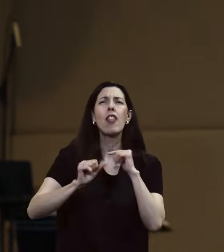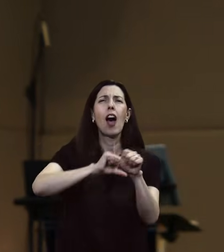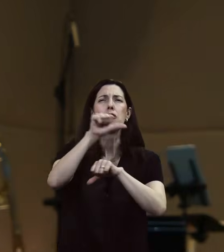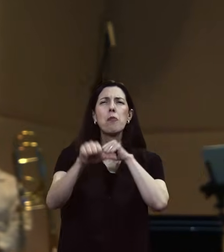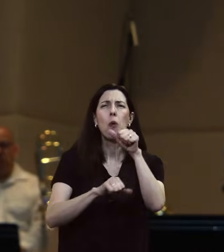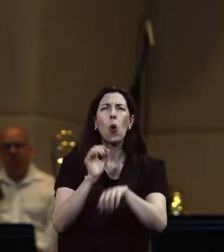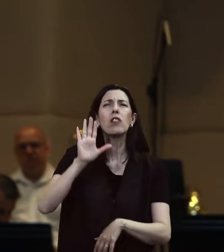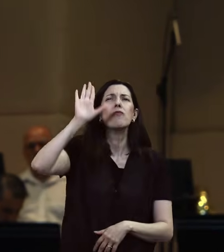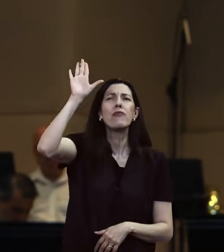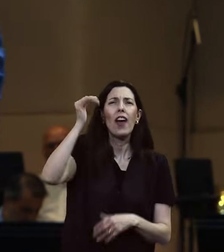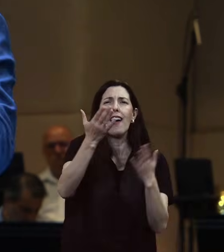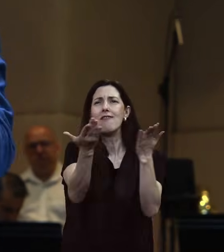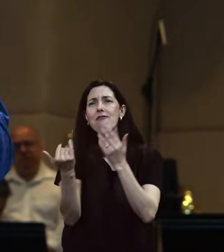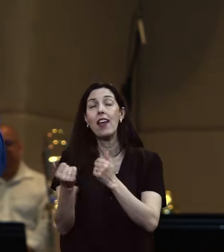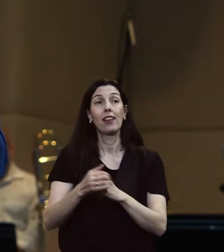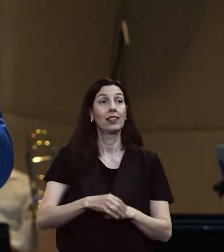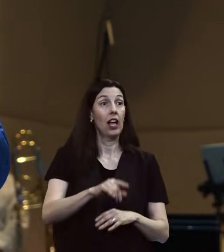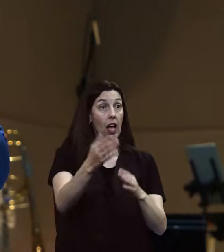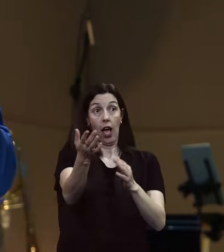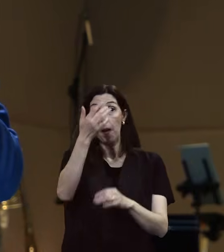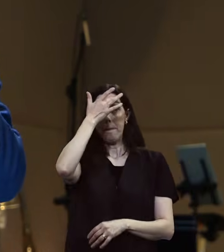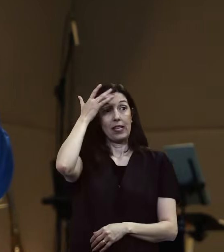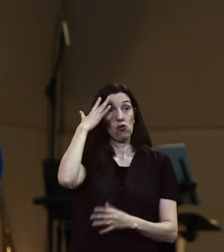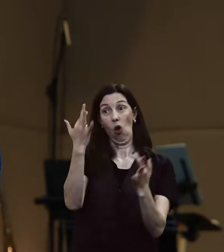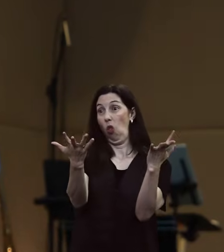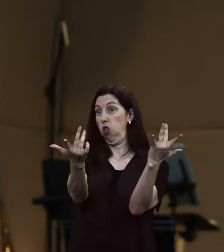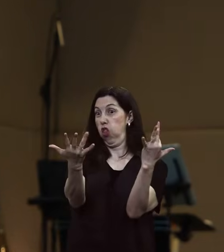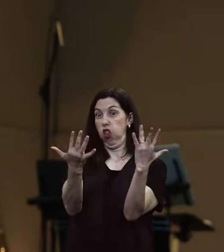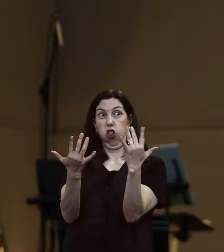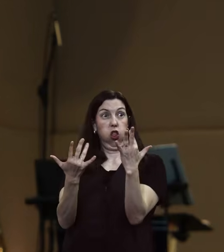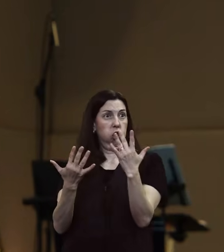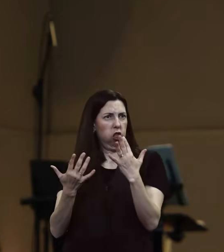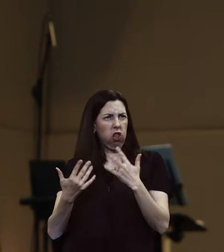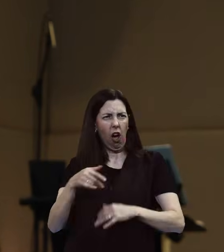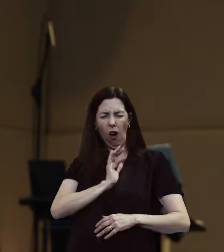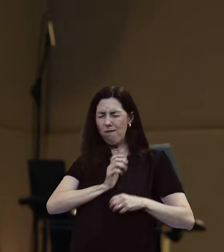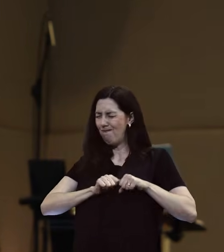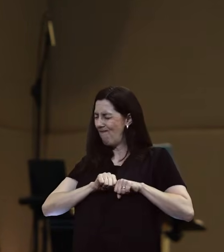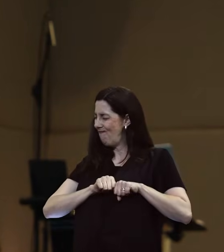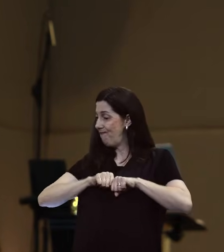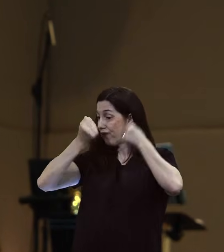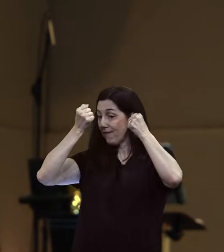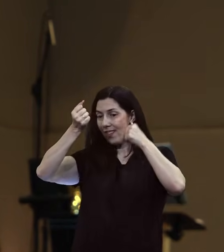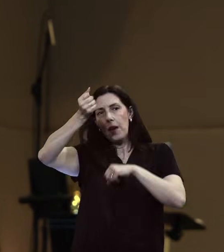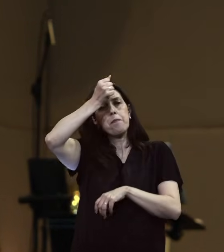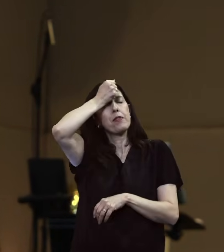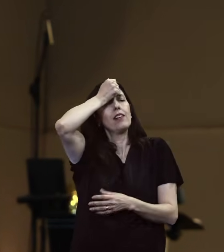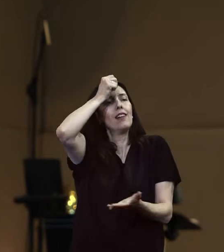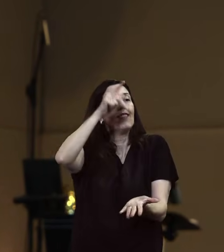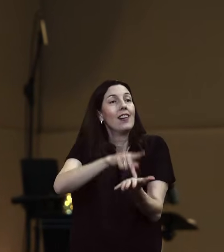pessoas começaram a se levantar, um quebrantamento aconteceu naquele lugar. Sabe por quê? Deus usa